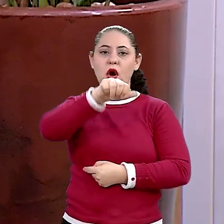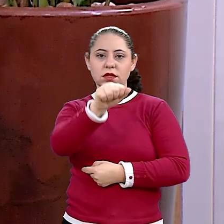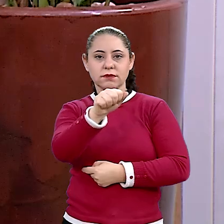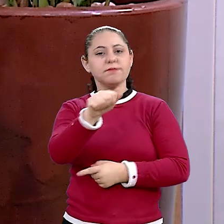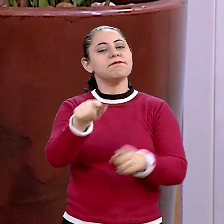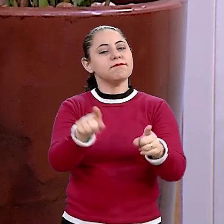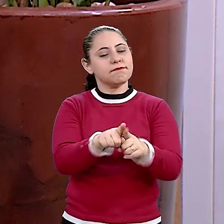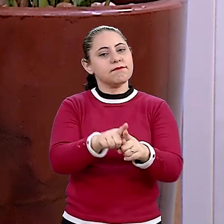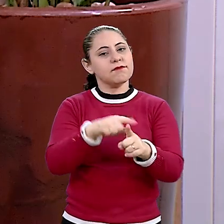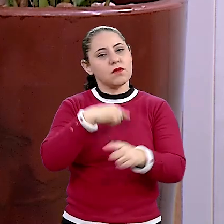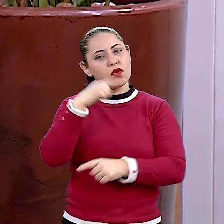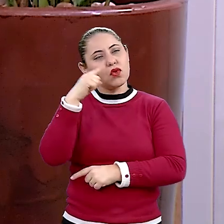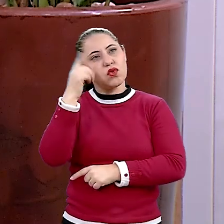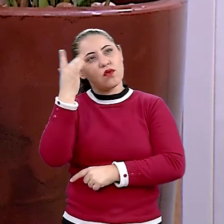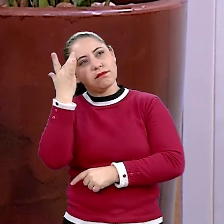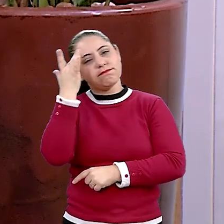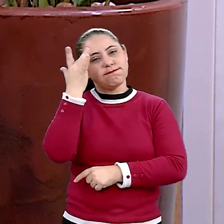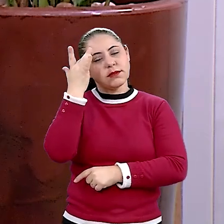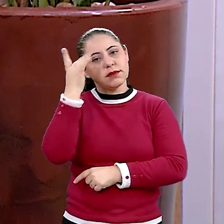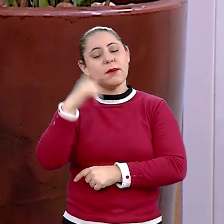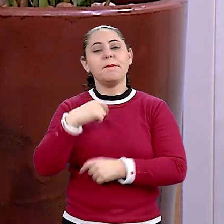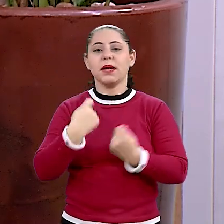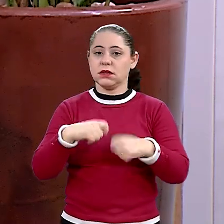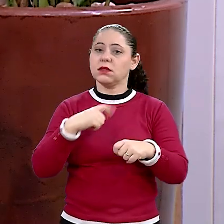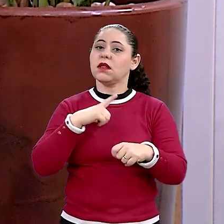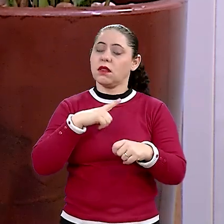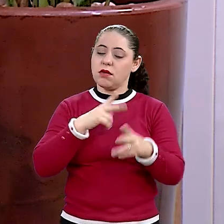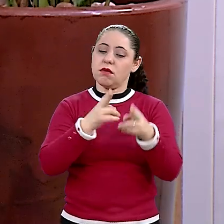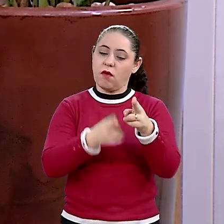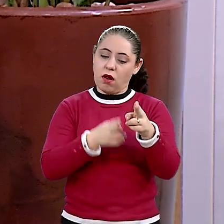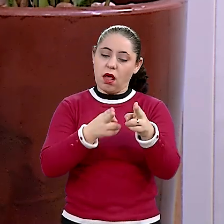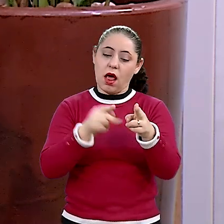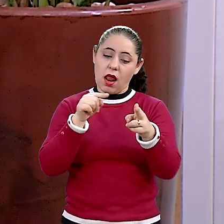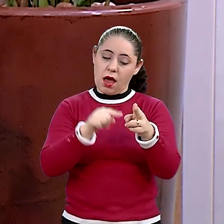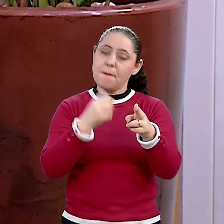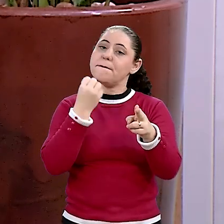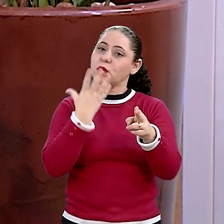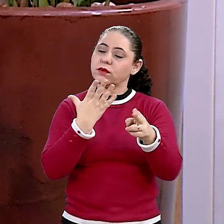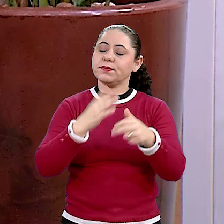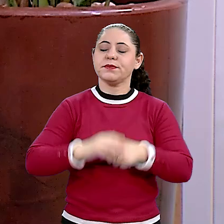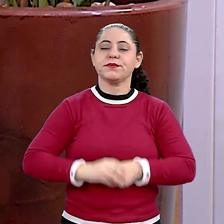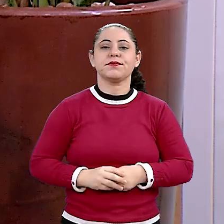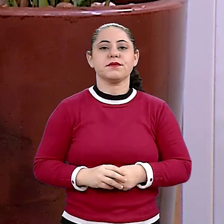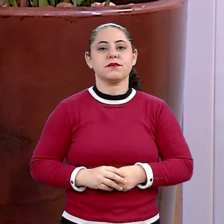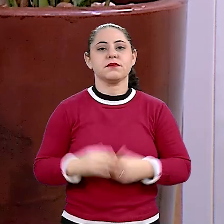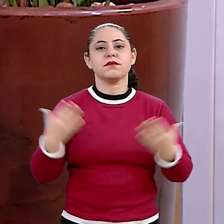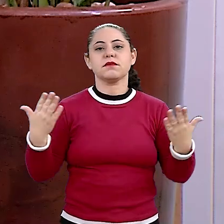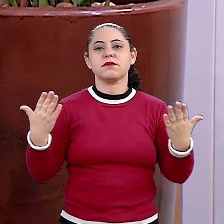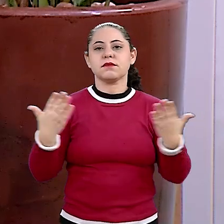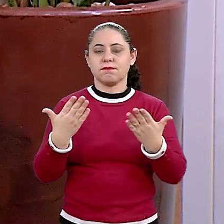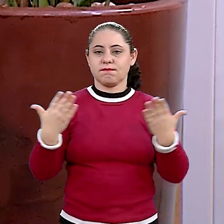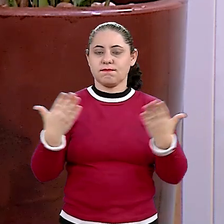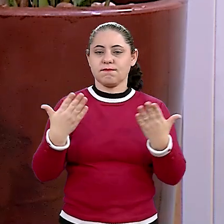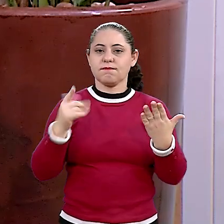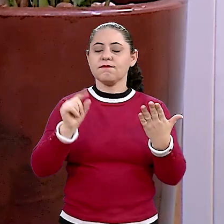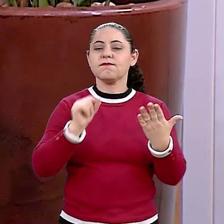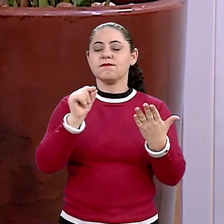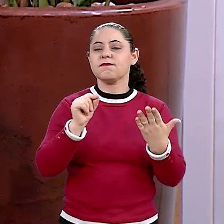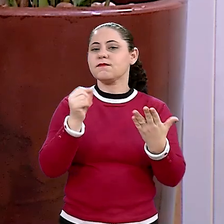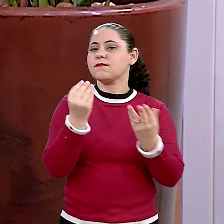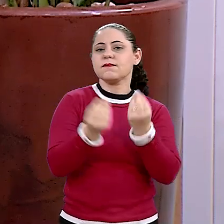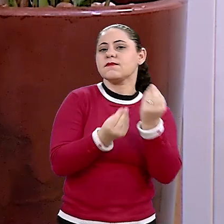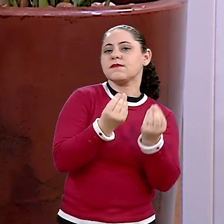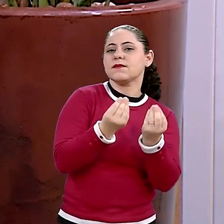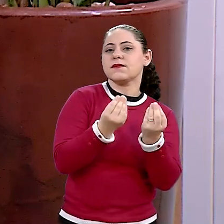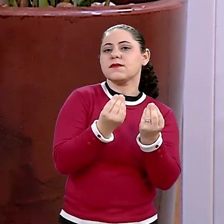nós precisamos ter, sem dúvida nenhuma, uma ferrovia. Mas o que eu estava dizendo é o seguinte, hoje, como que a gente, do estado da arte que nós temos hoje,